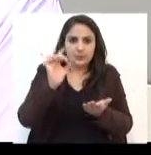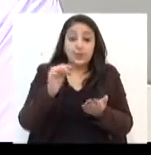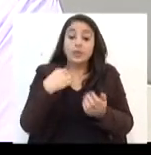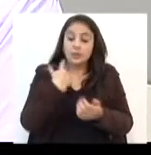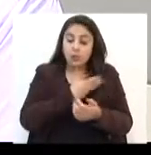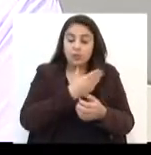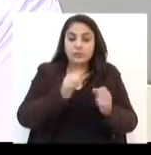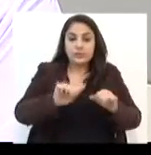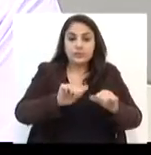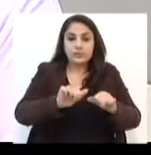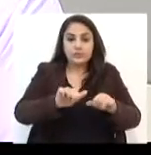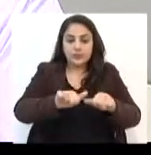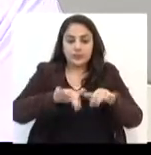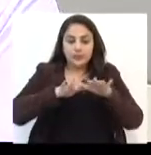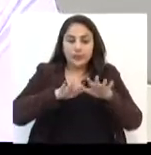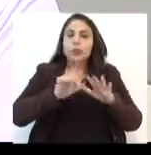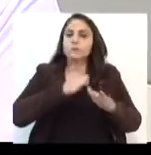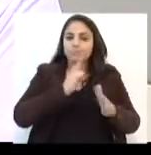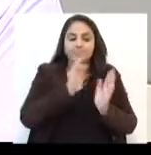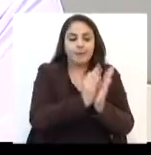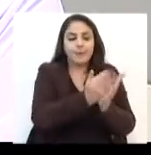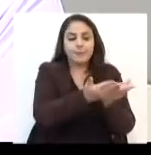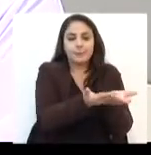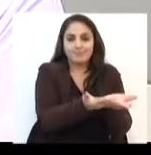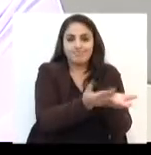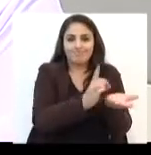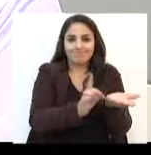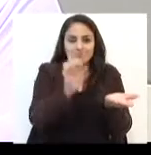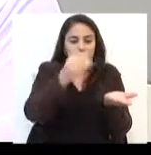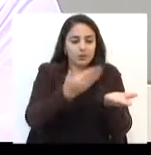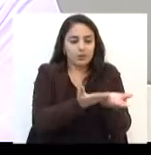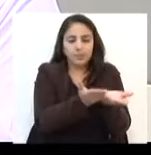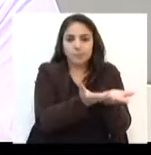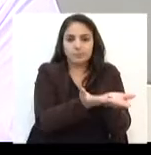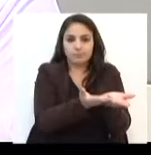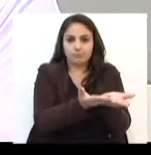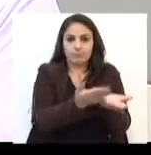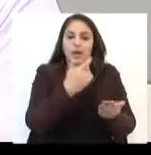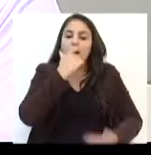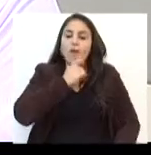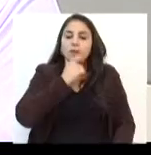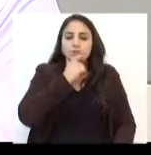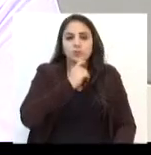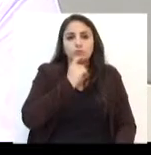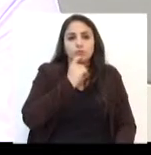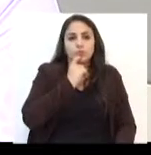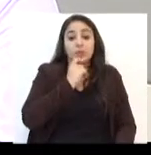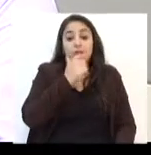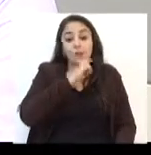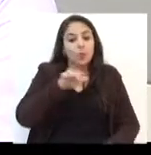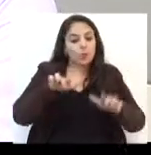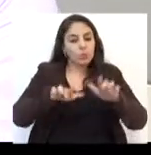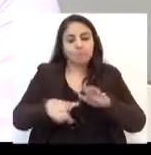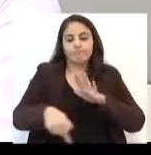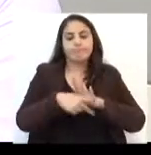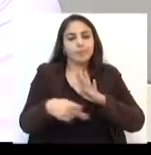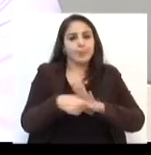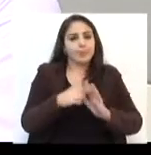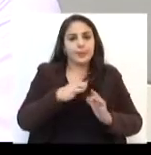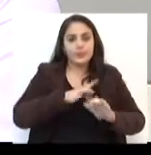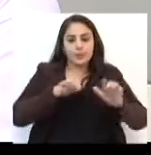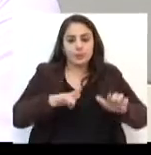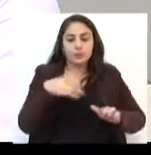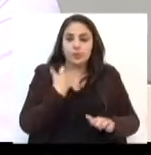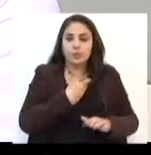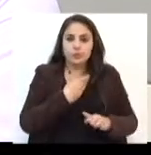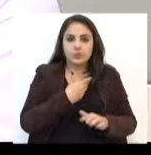Bíblia aberta na nossa sala do plenário. Acho que não é o local adequado,